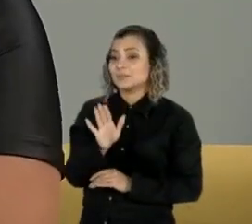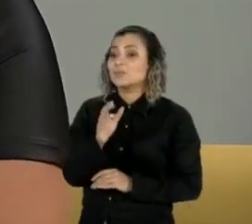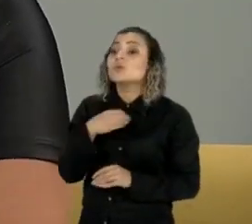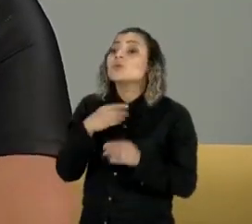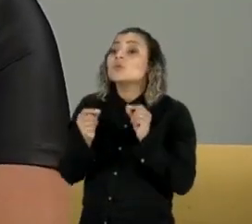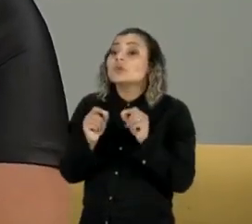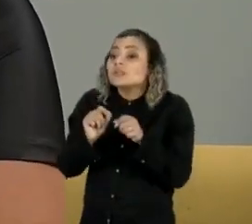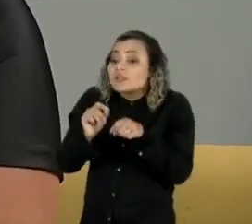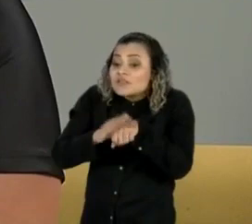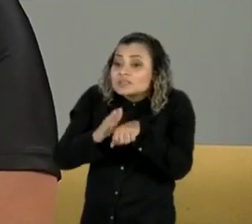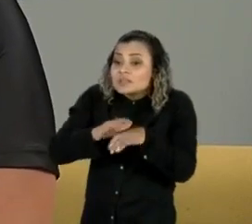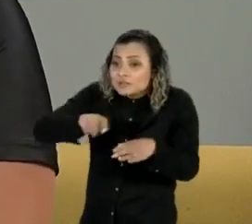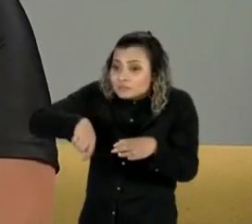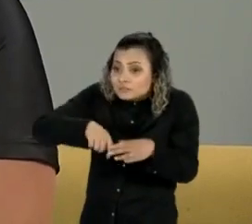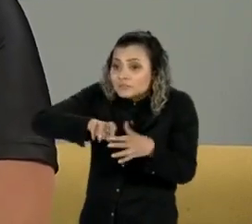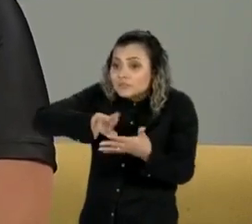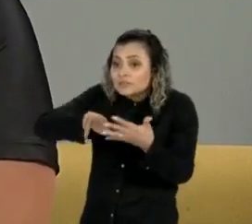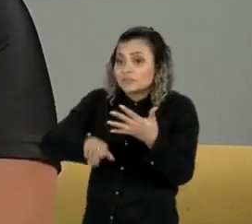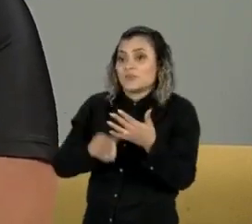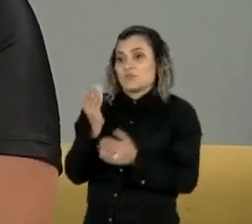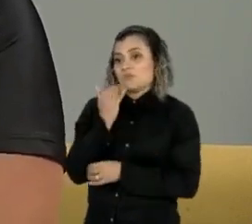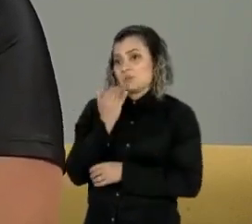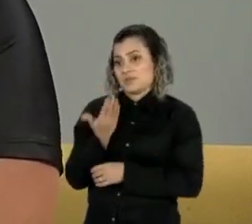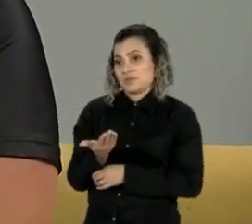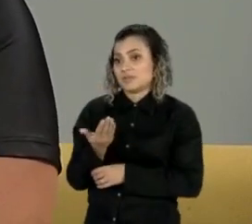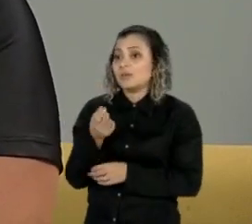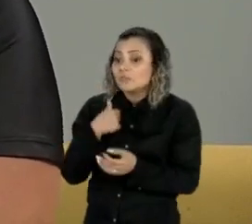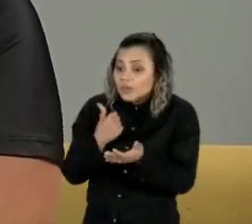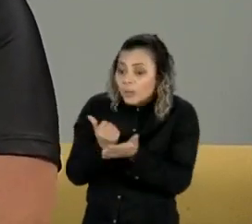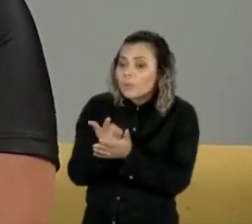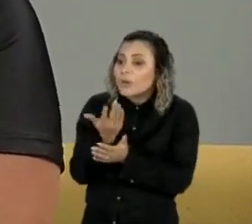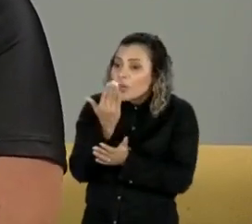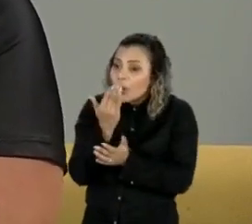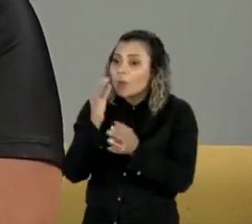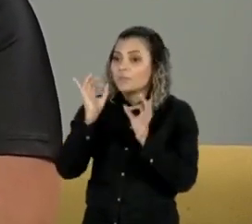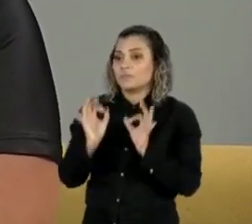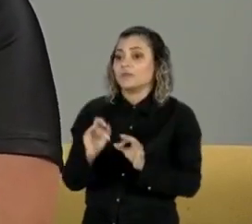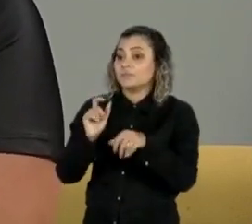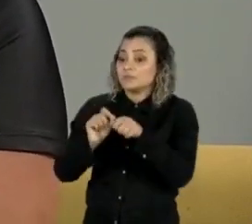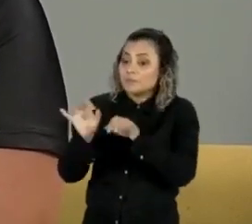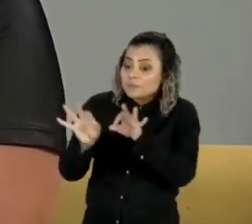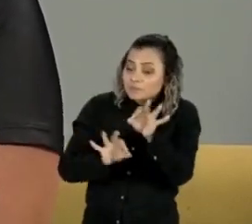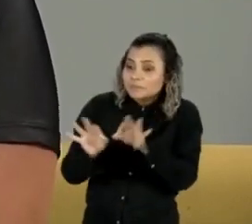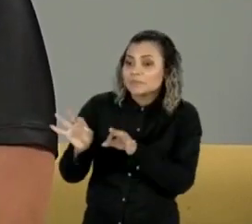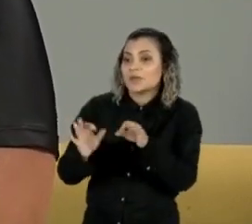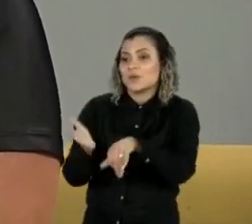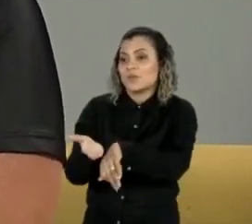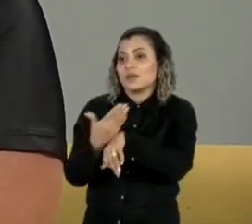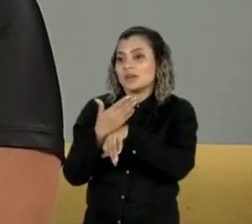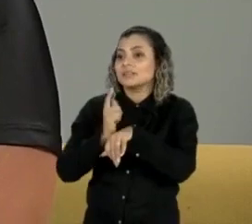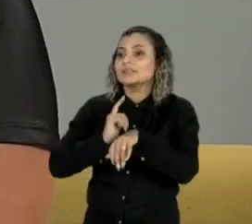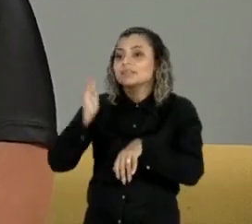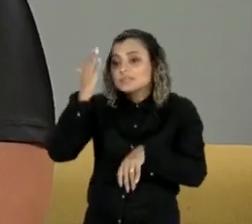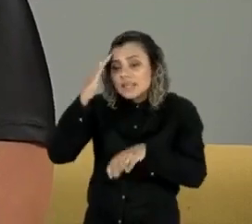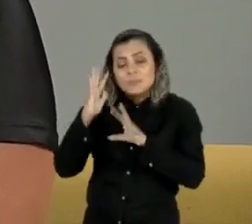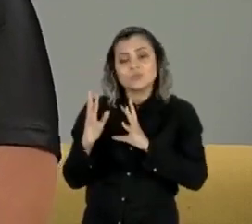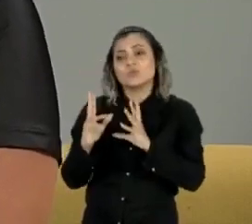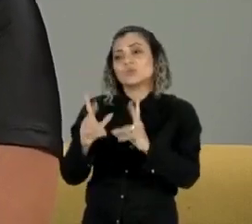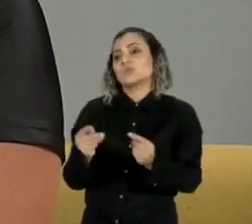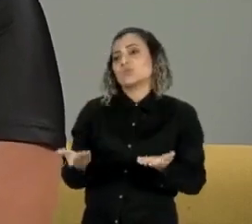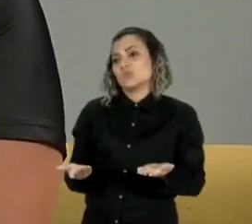que você está fazendo com aquele alimento, né? O que você está consumindo. Você preparou o alimento, você sabe os ingredientes que